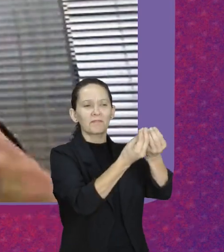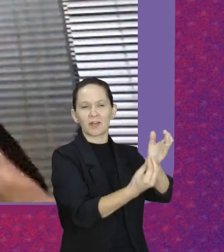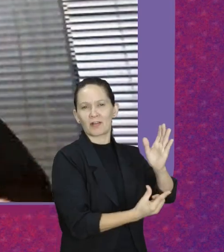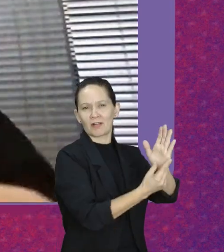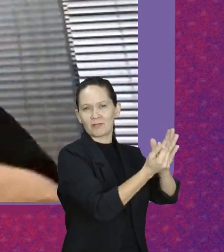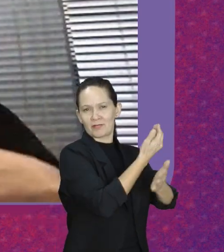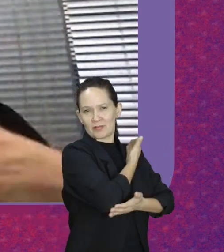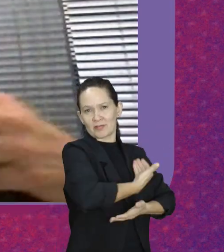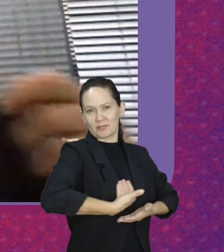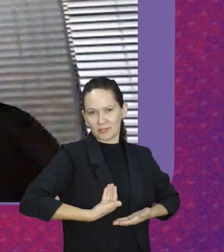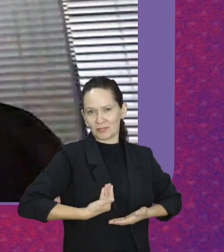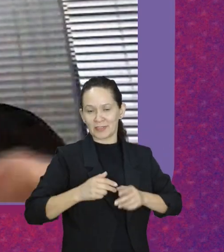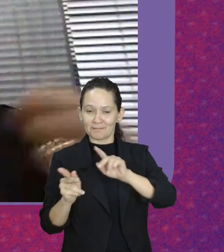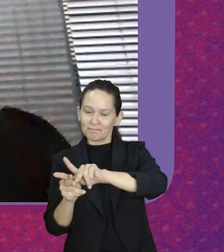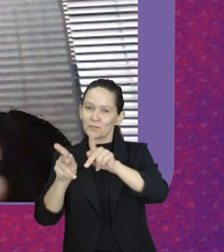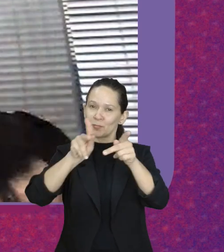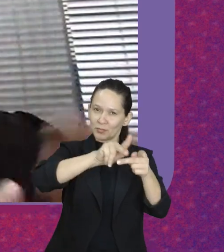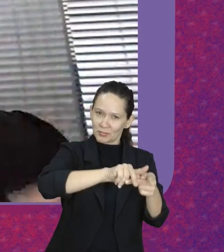para uma